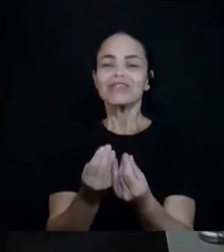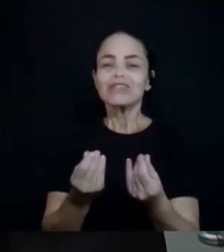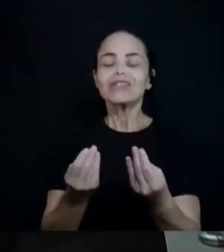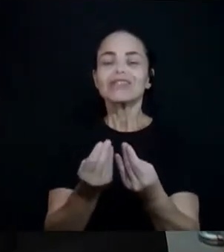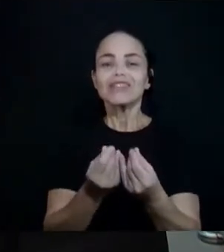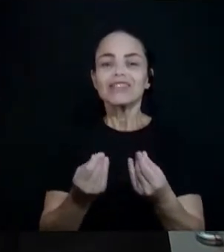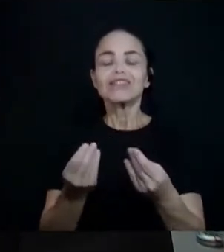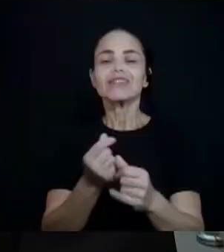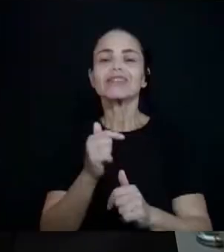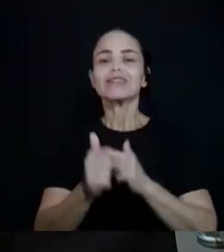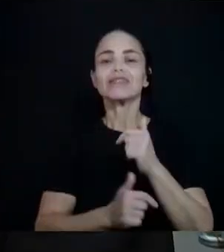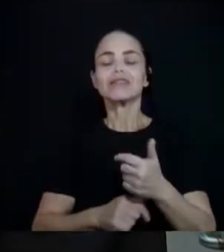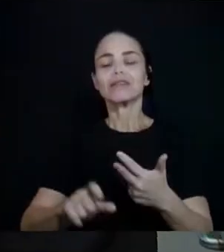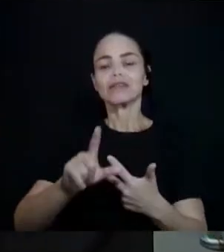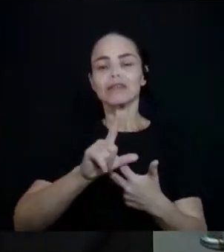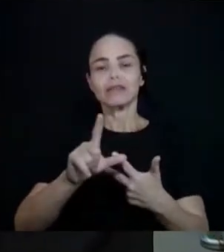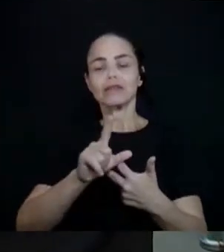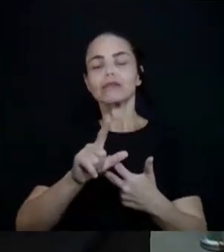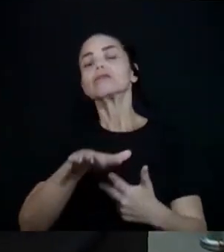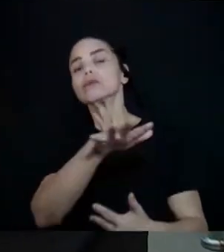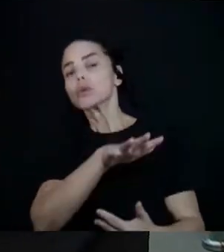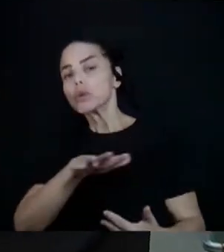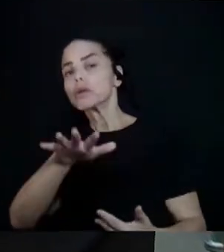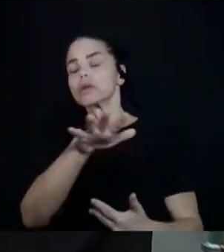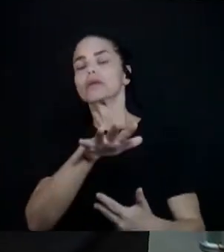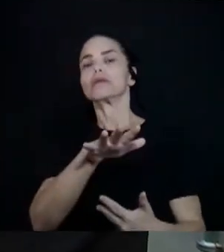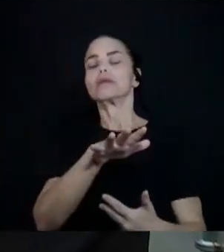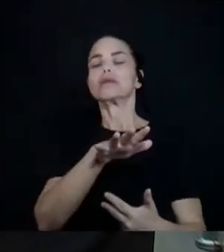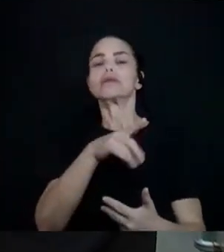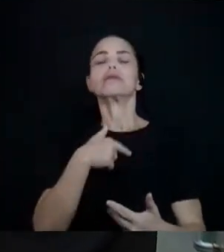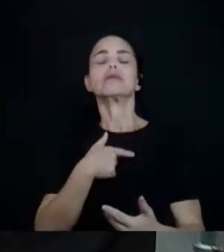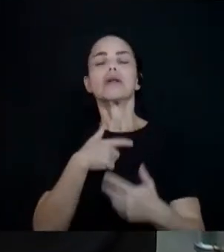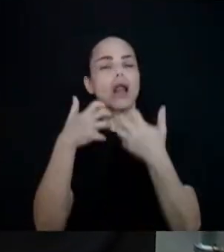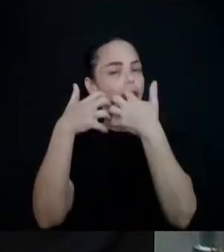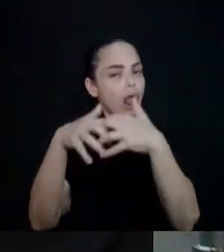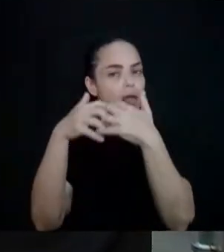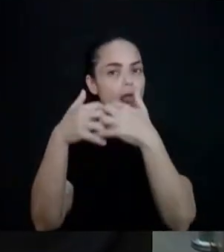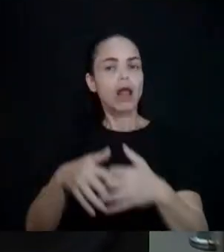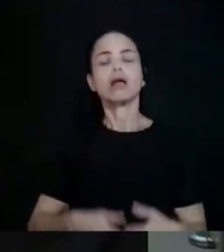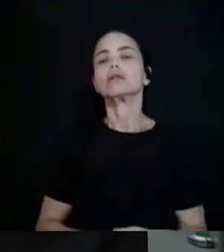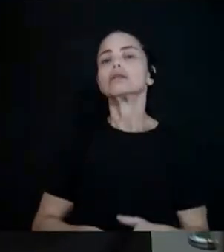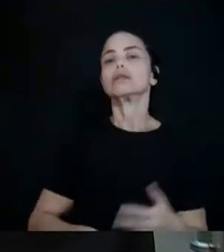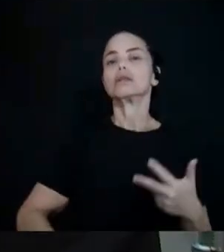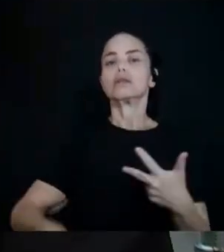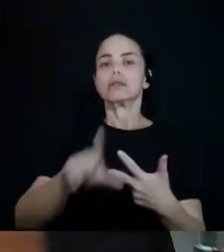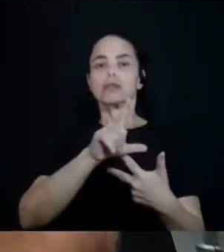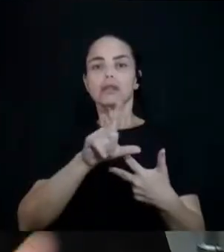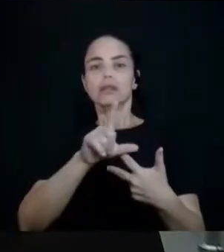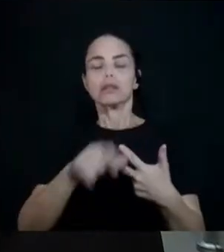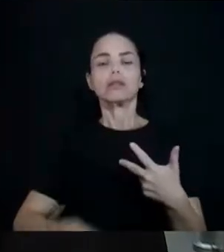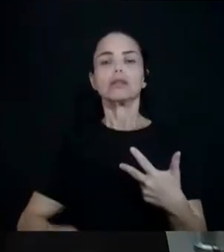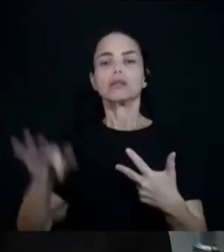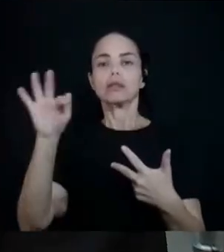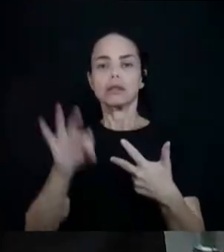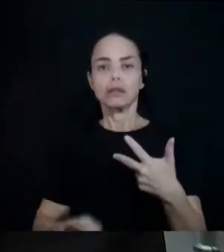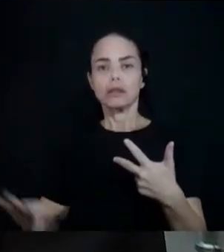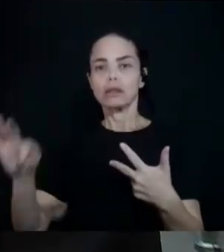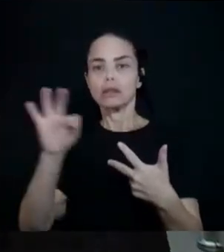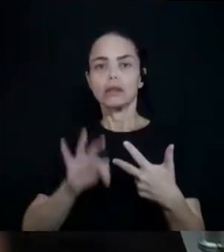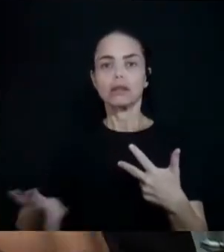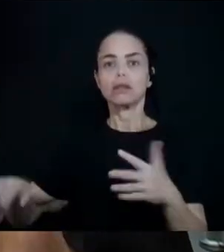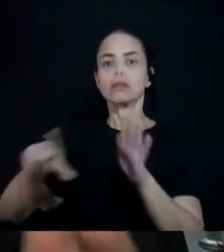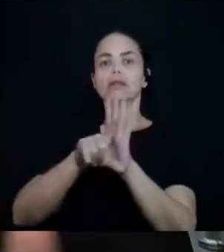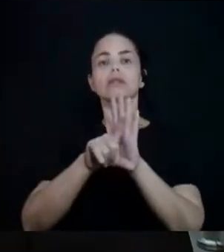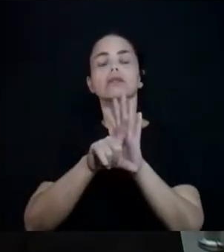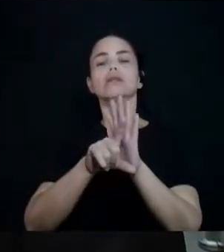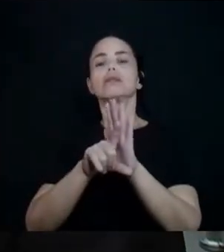poder legislativo local. Eles são levados a refletir também o poder legislativo estadual, federal, as leis federais,